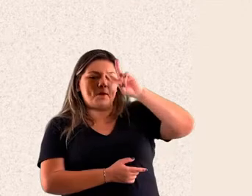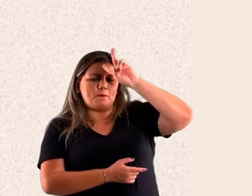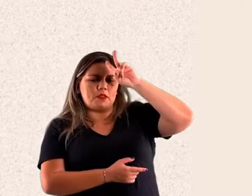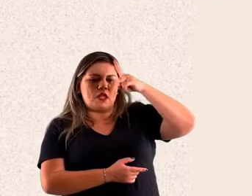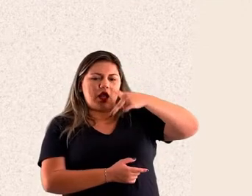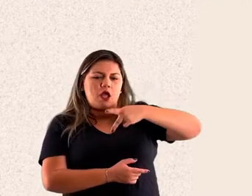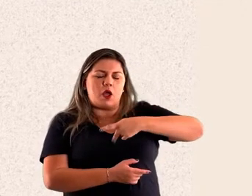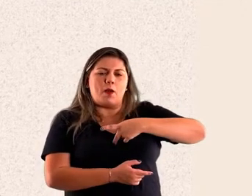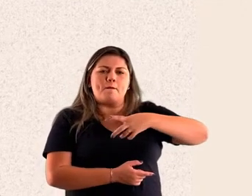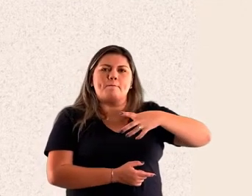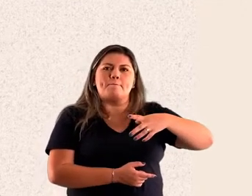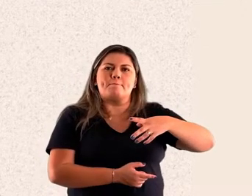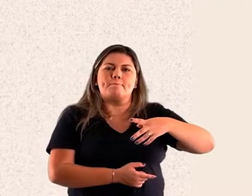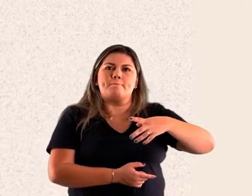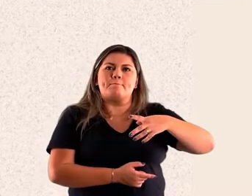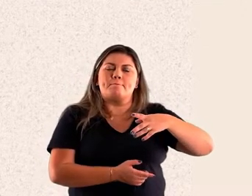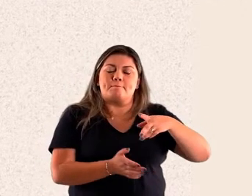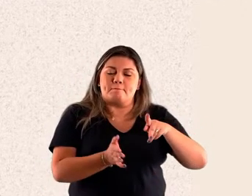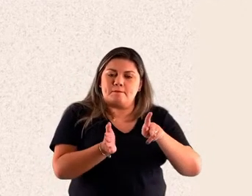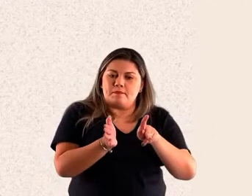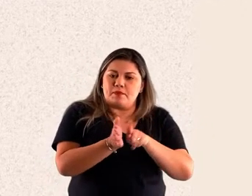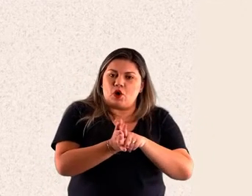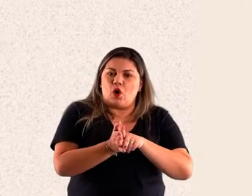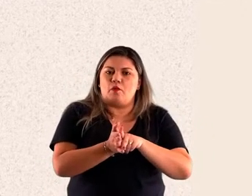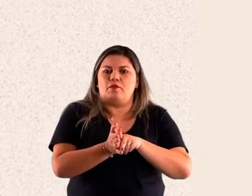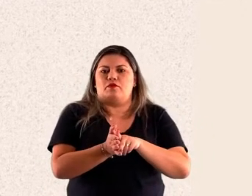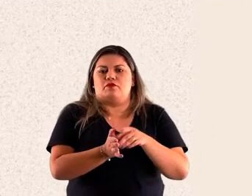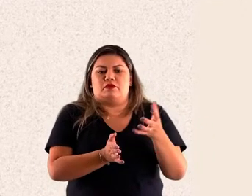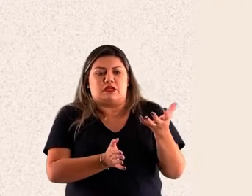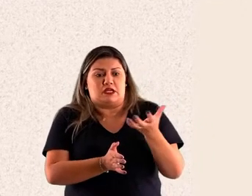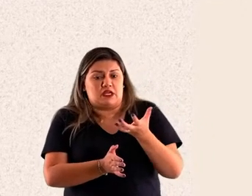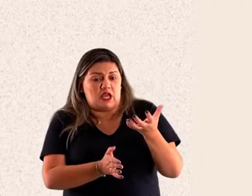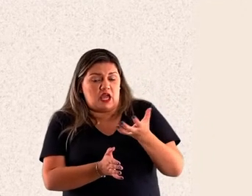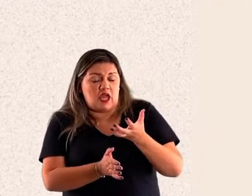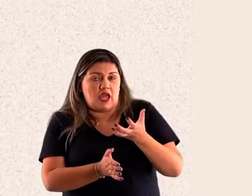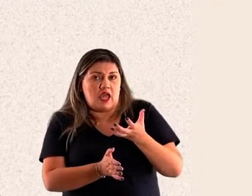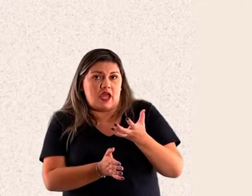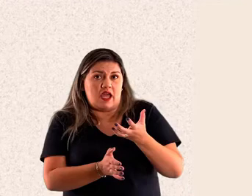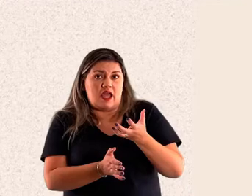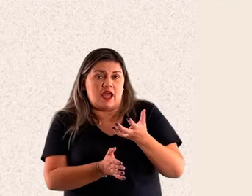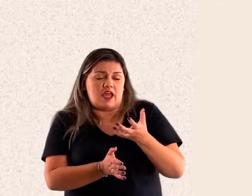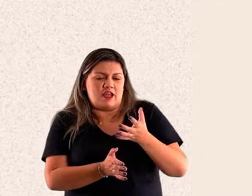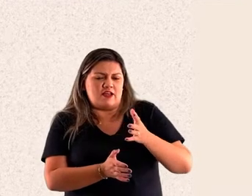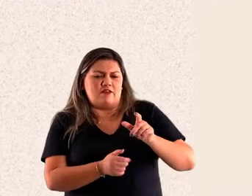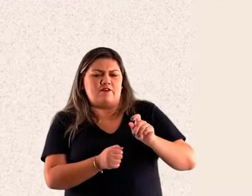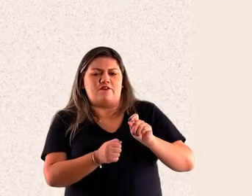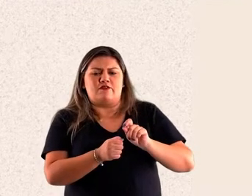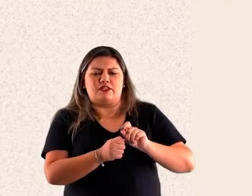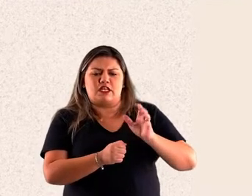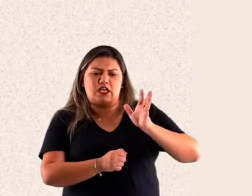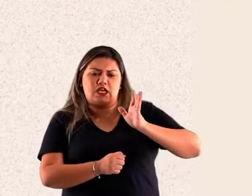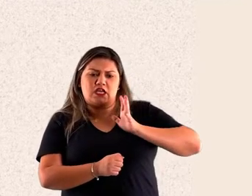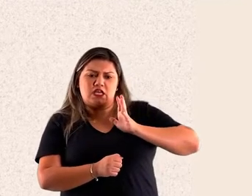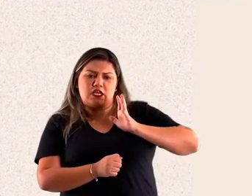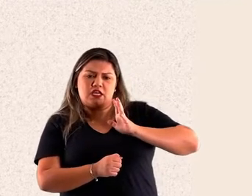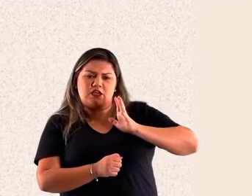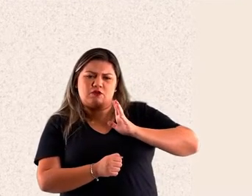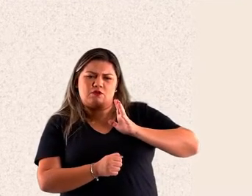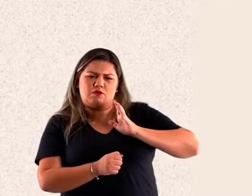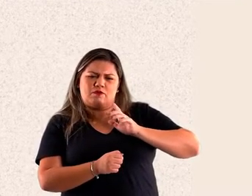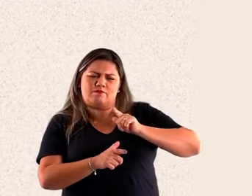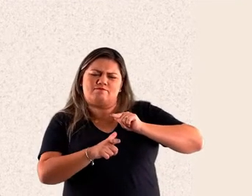de forma a obter o máximo de riqueza lá é com o mínimo